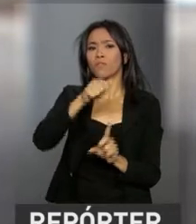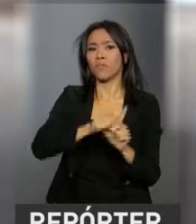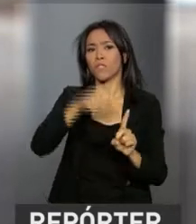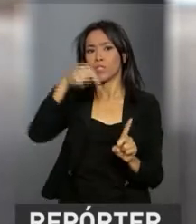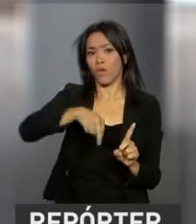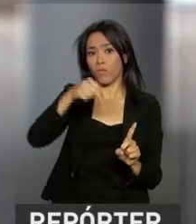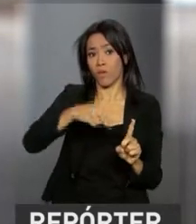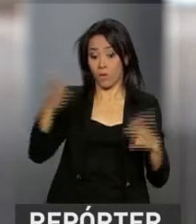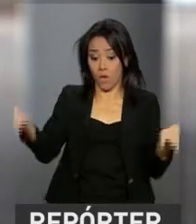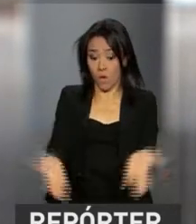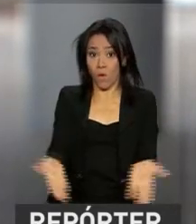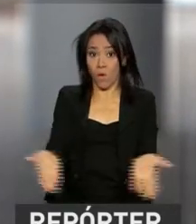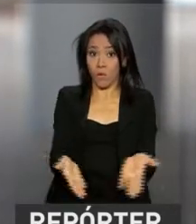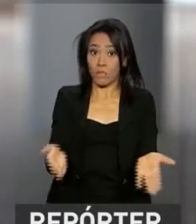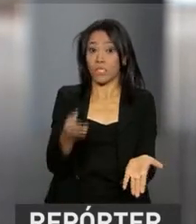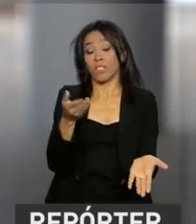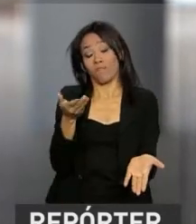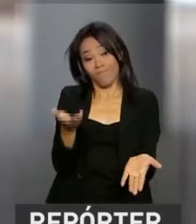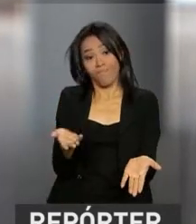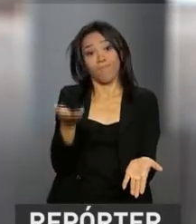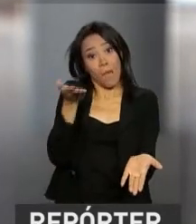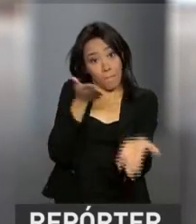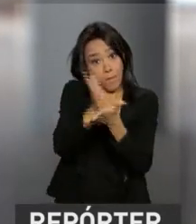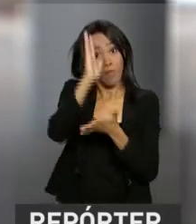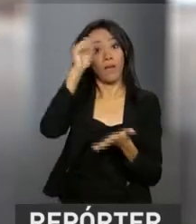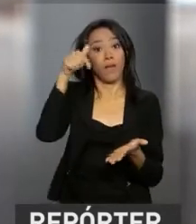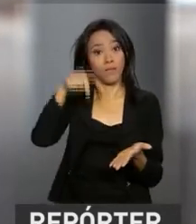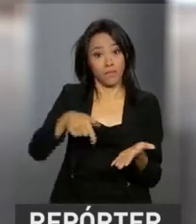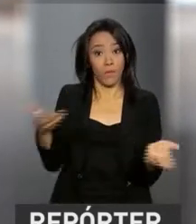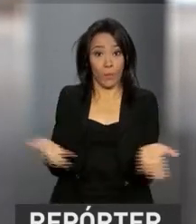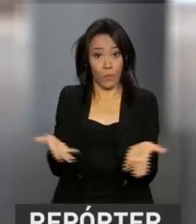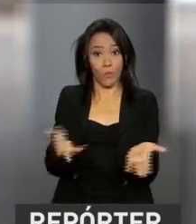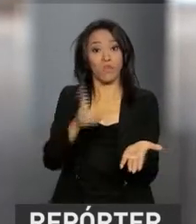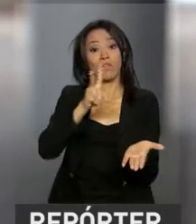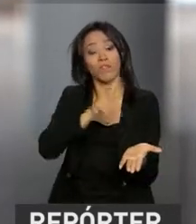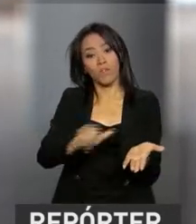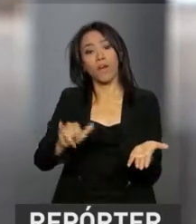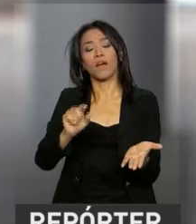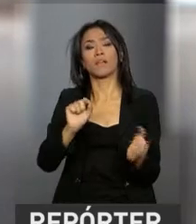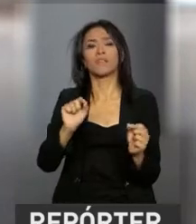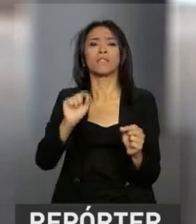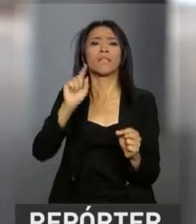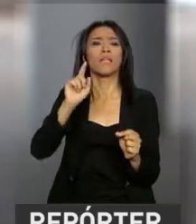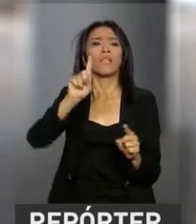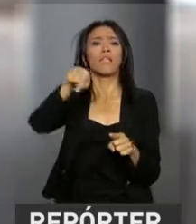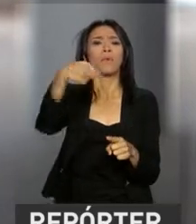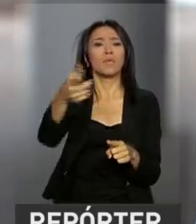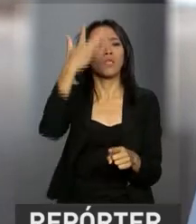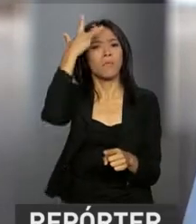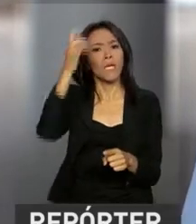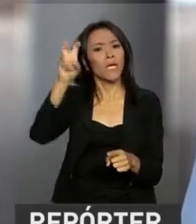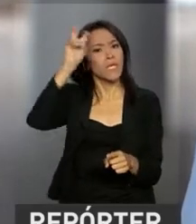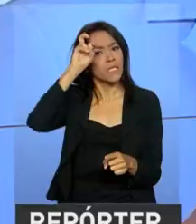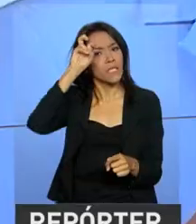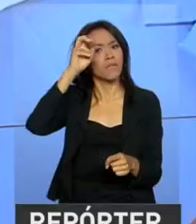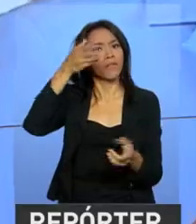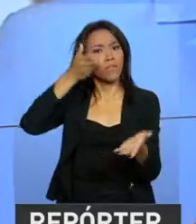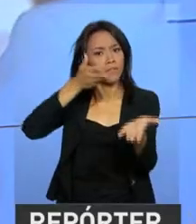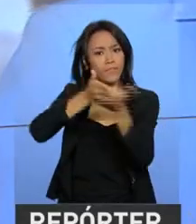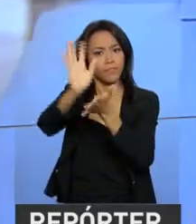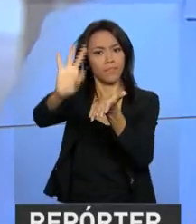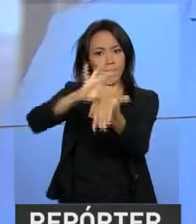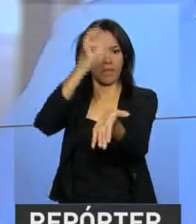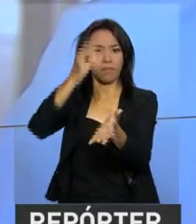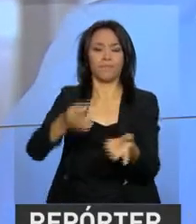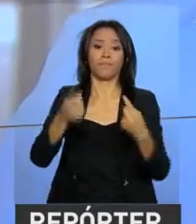novembro. E hoje, caso seja aprovada, será promulgada depois de amanhã, na quinta-feira, Leandro. Agora,